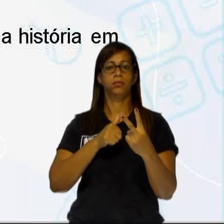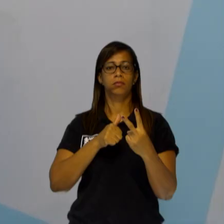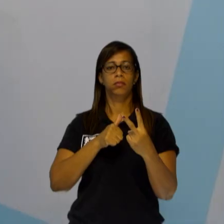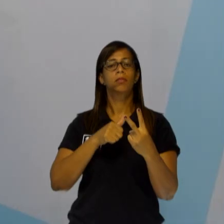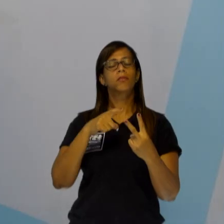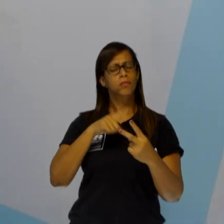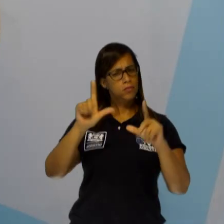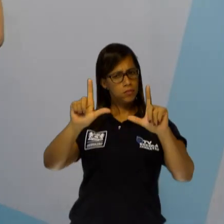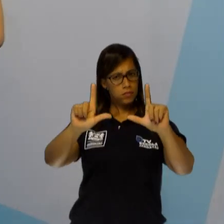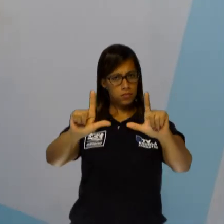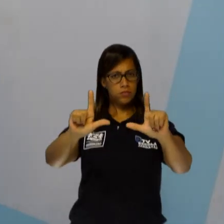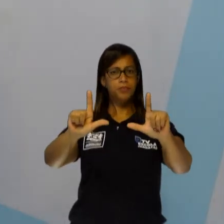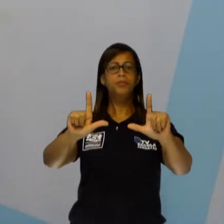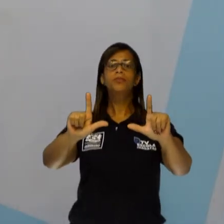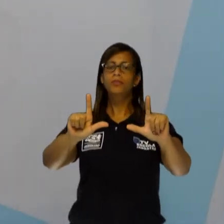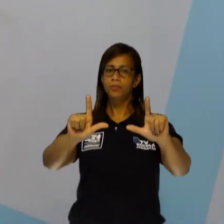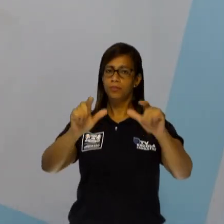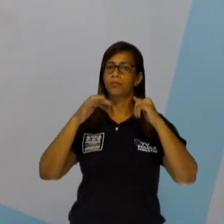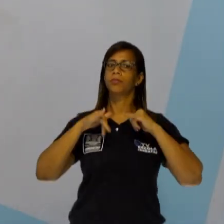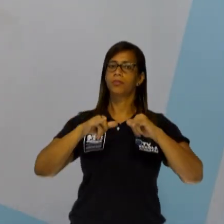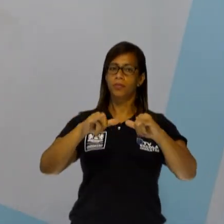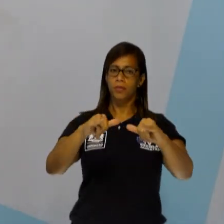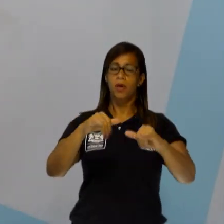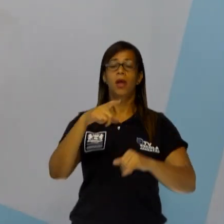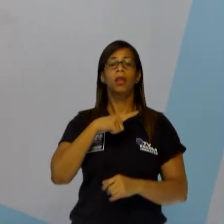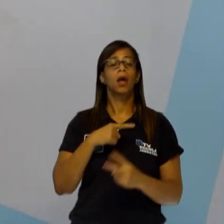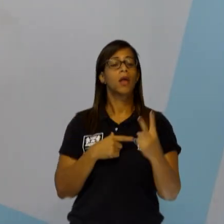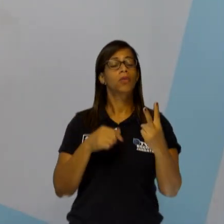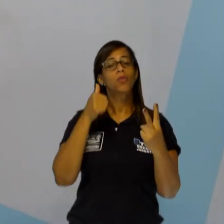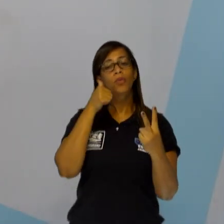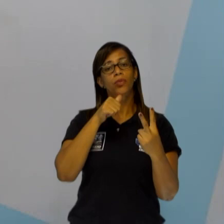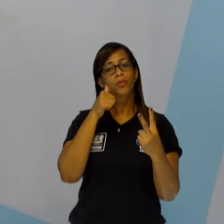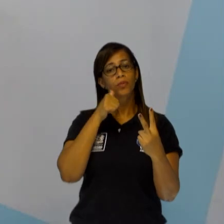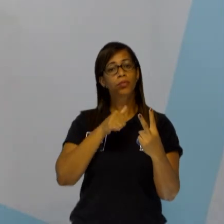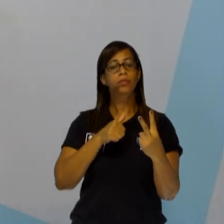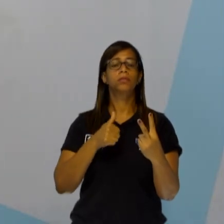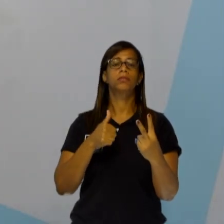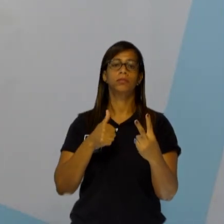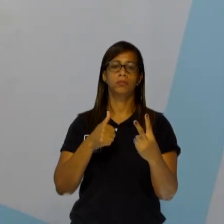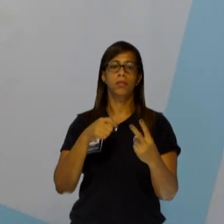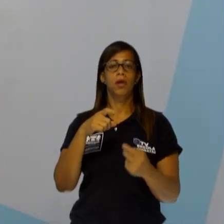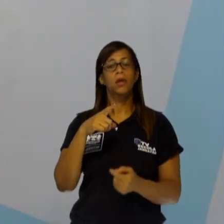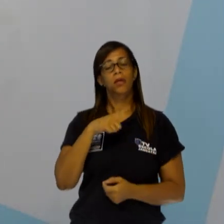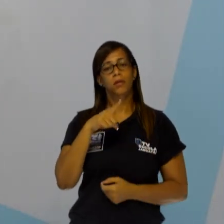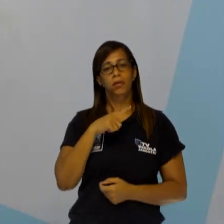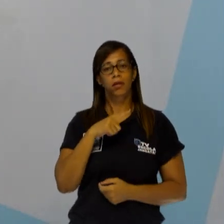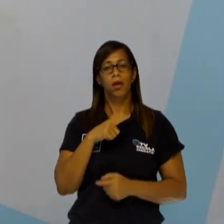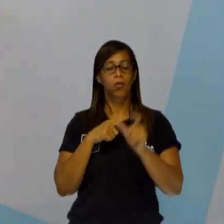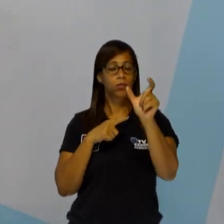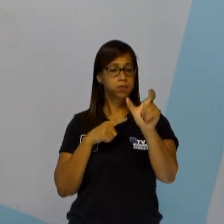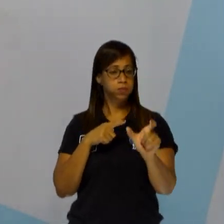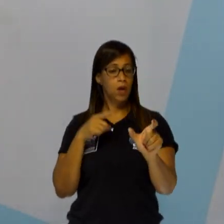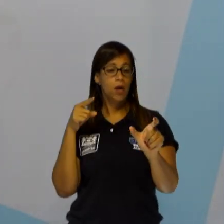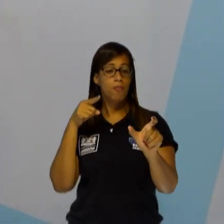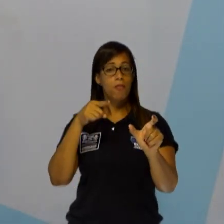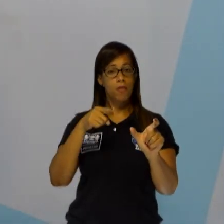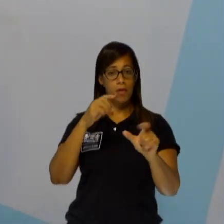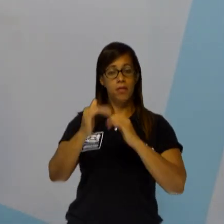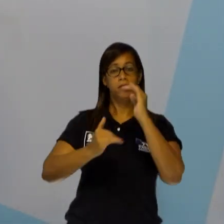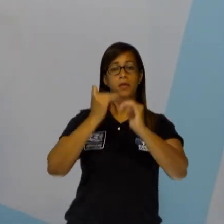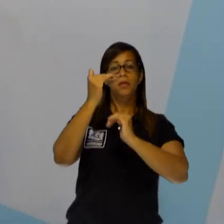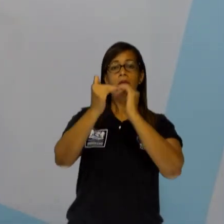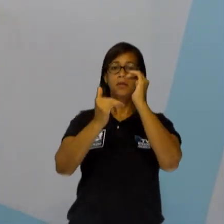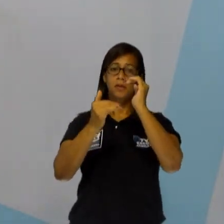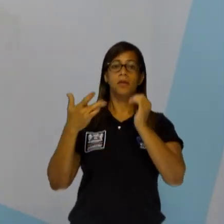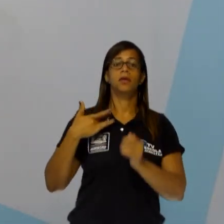gente vê isso lá na campanha, né, na propaganda. Temos as duas mulheres, temos ela aqui, né, para ela crescer